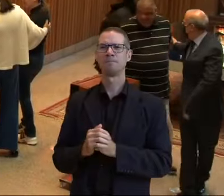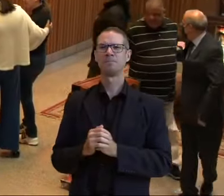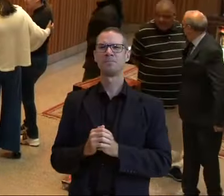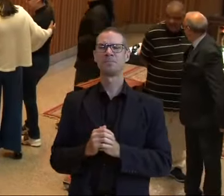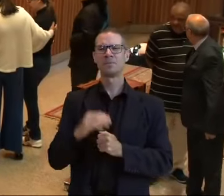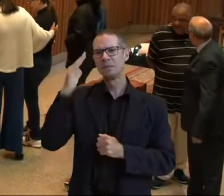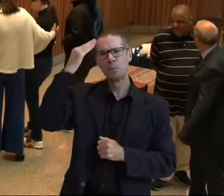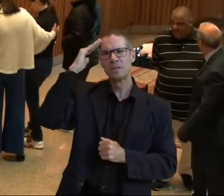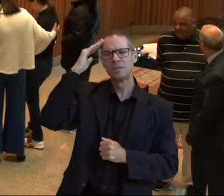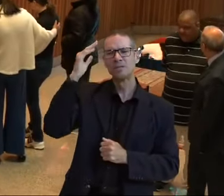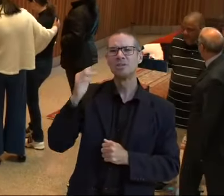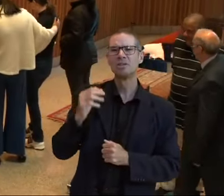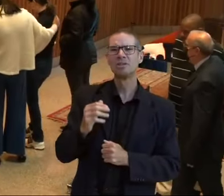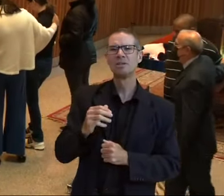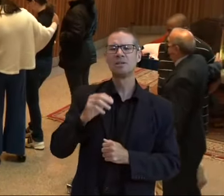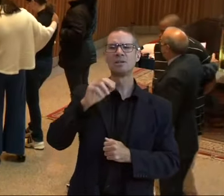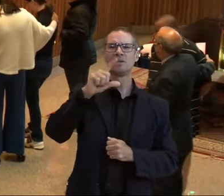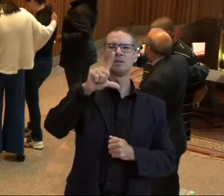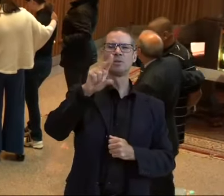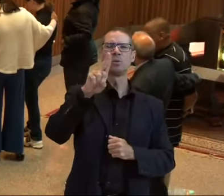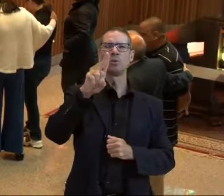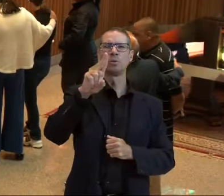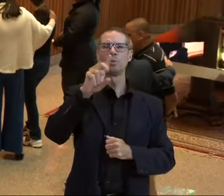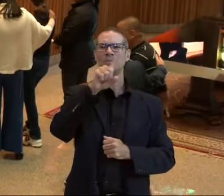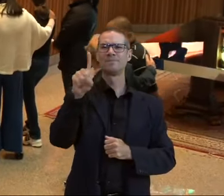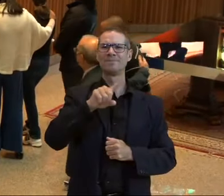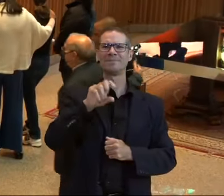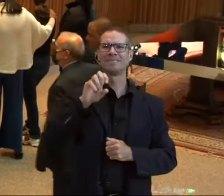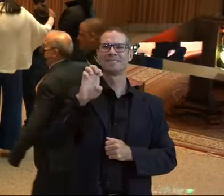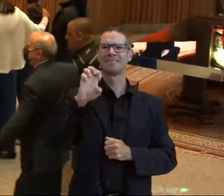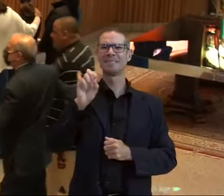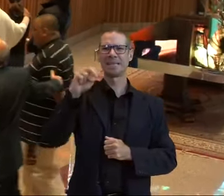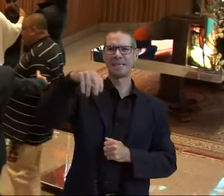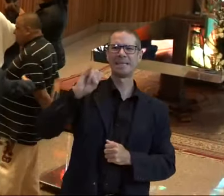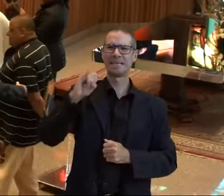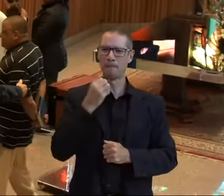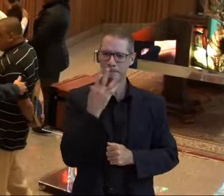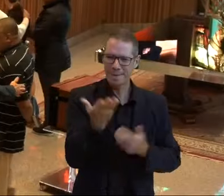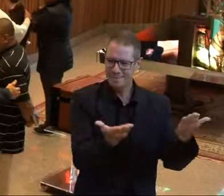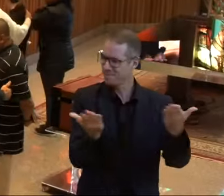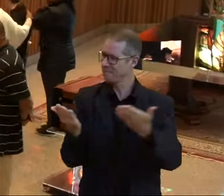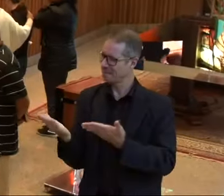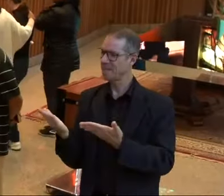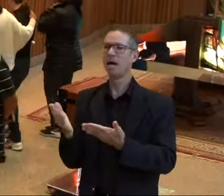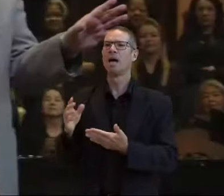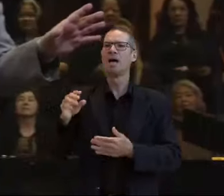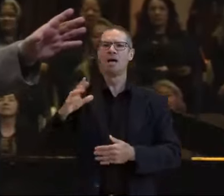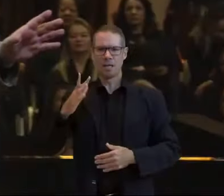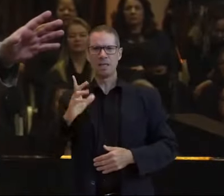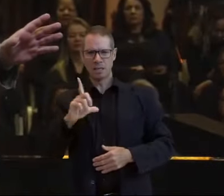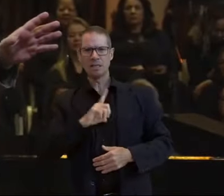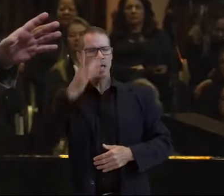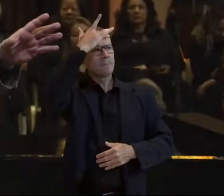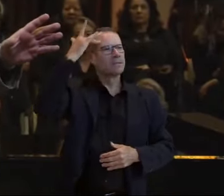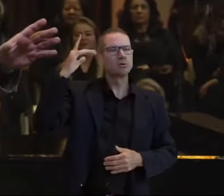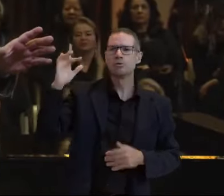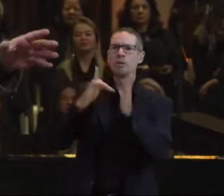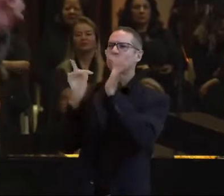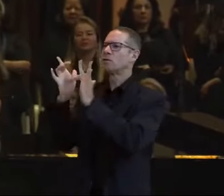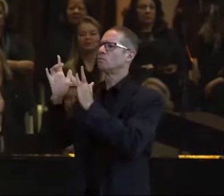Não entendi. Luzeni, isso, seja bem-vinda, Luzeni, tá? Tem mais alguém a quem Jesus está